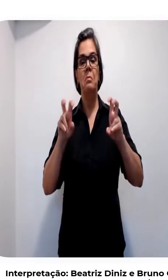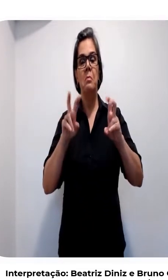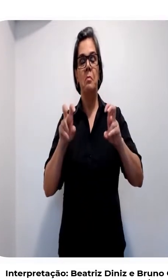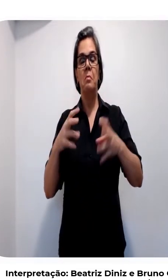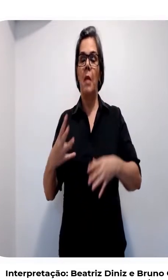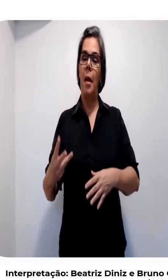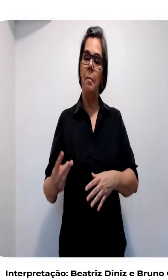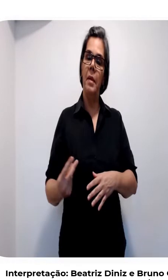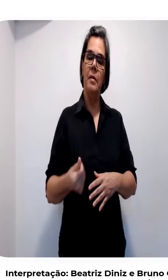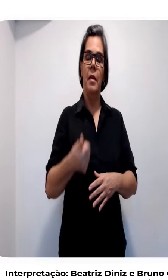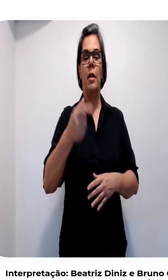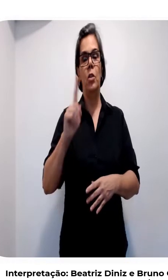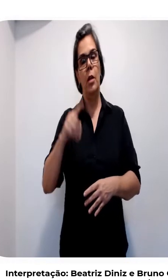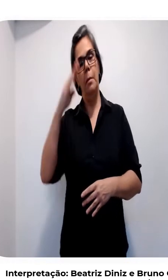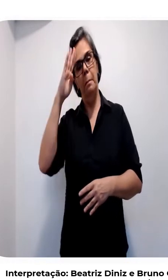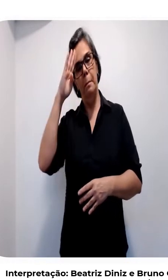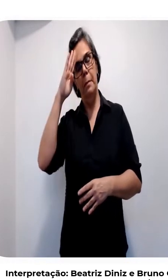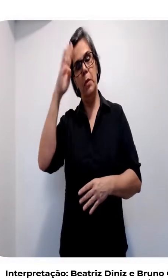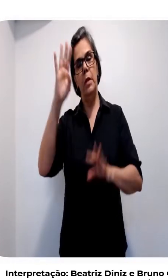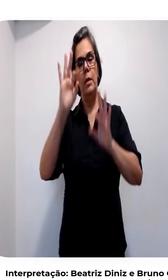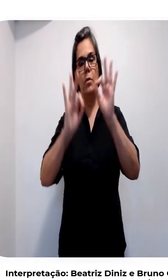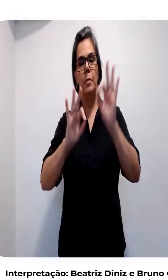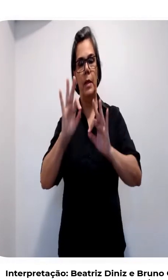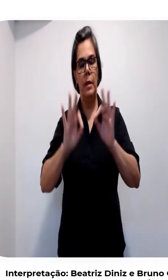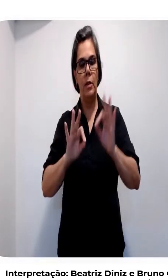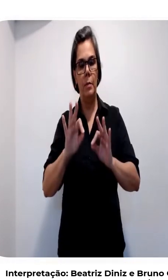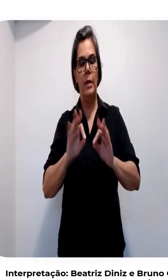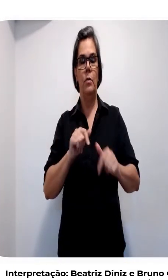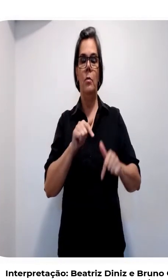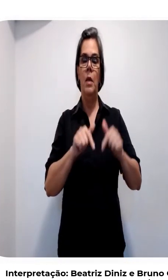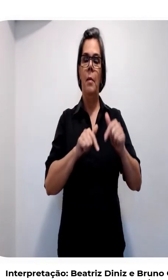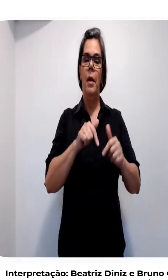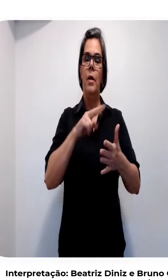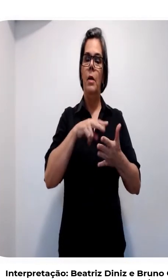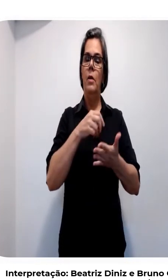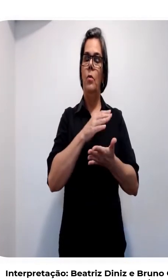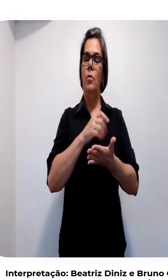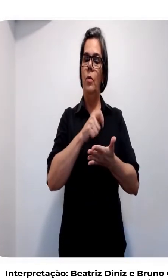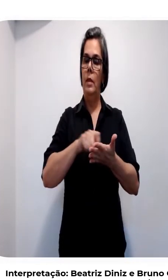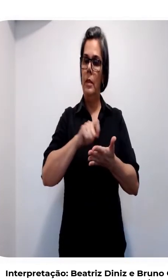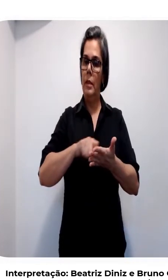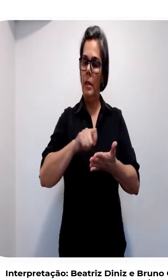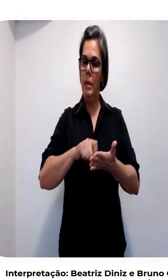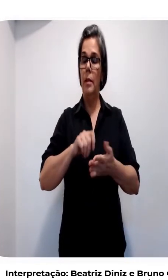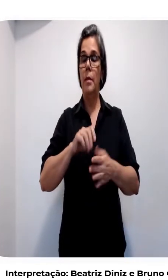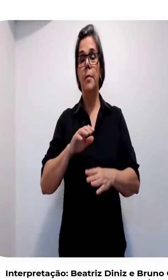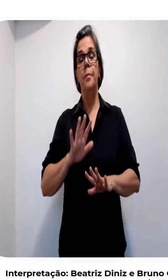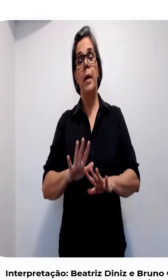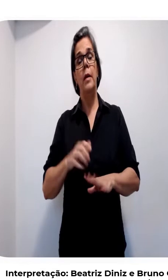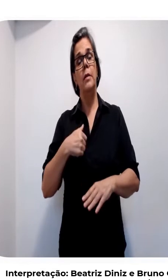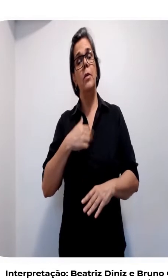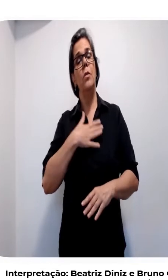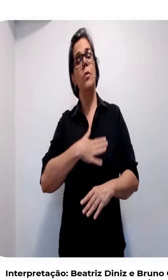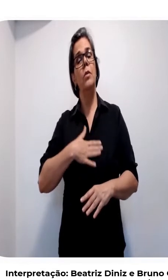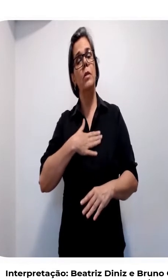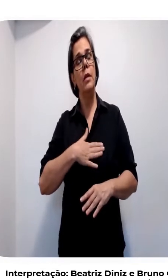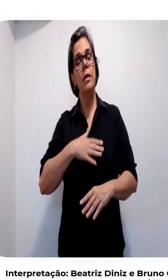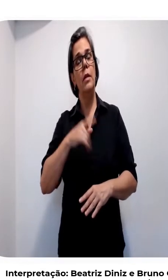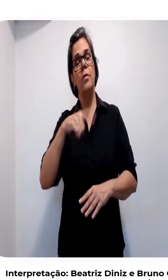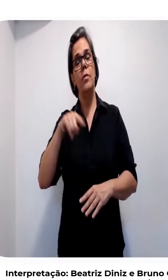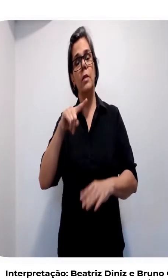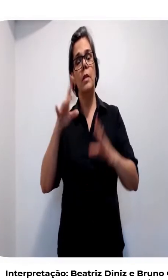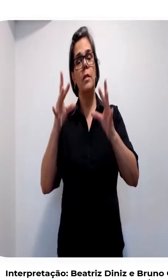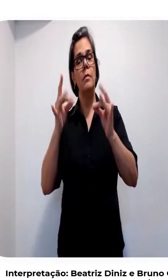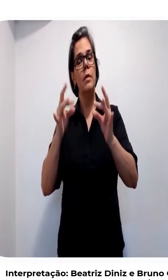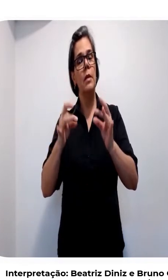no planejamento, sobre o trabalho com a leitura escrita. E eu gostaria que agora pudessem detalhar tipos de atividades que